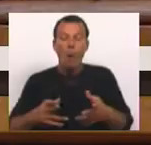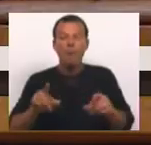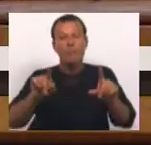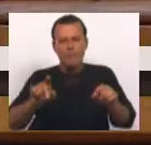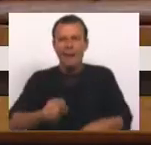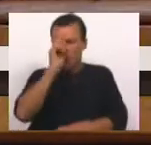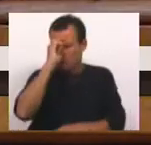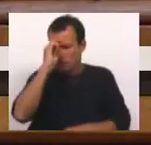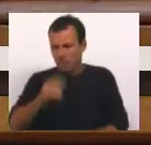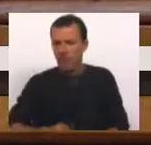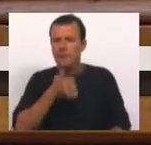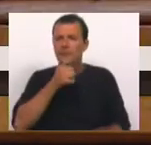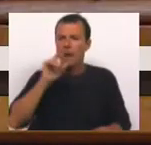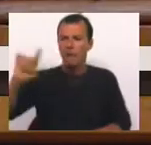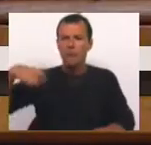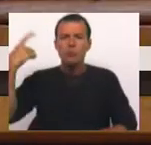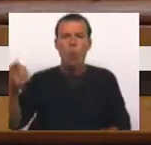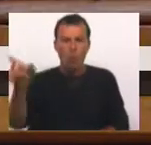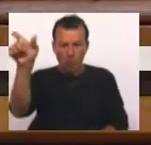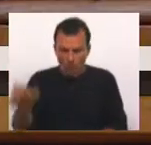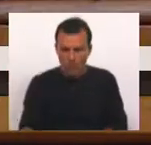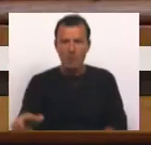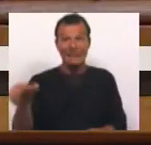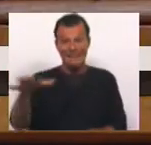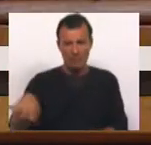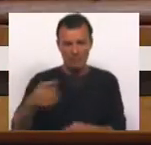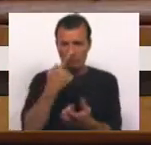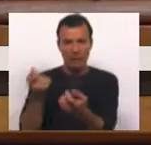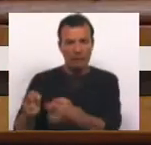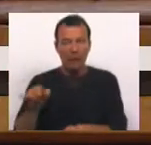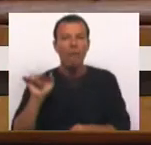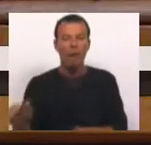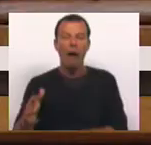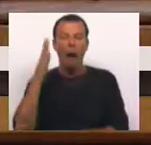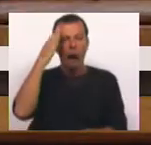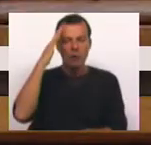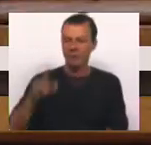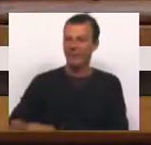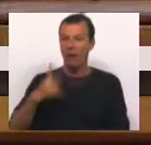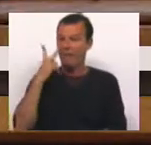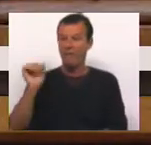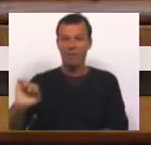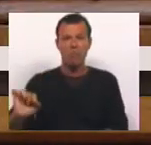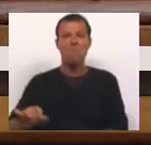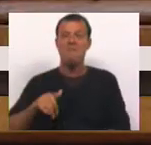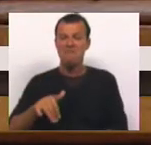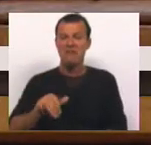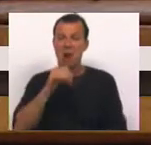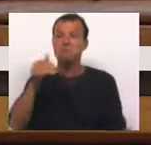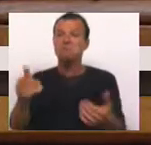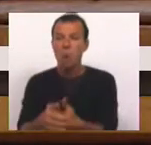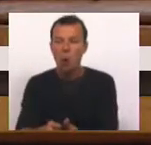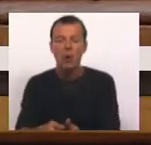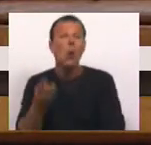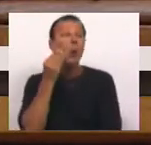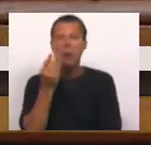respeitada a vontade de outra pessoa que, nessa mesma situação, decide que a mesma acabe, breve e tranquilamente,